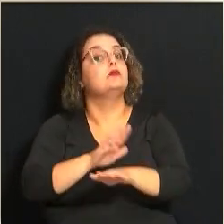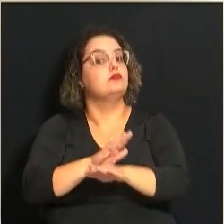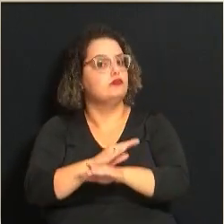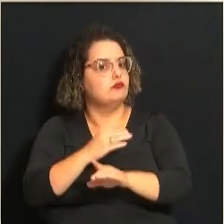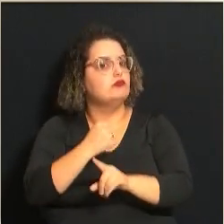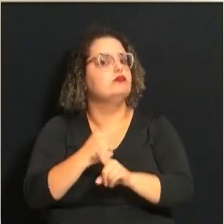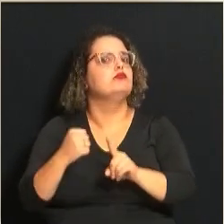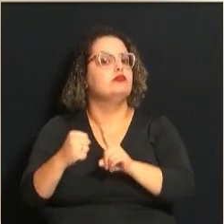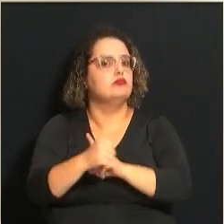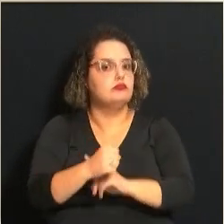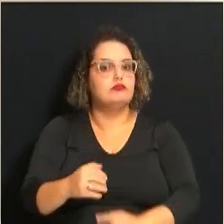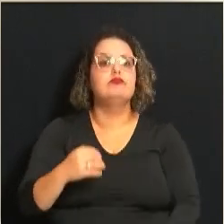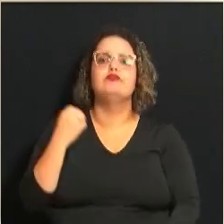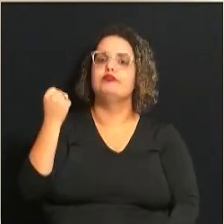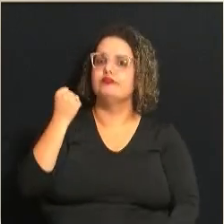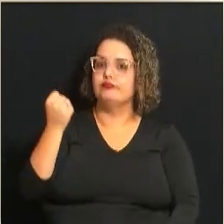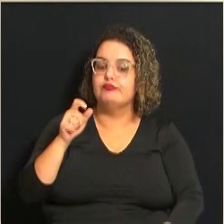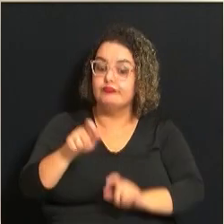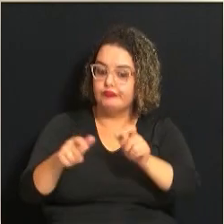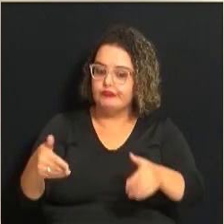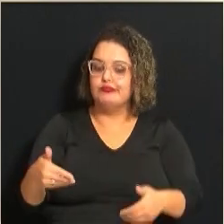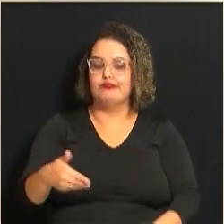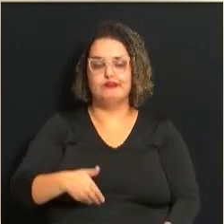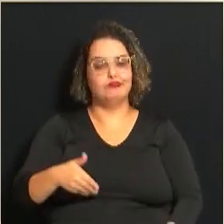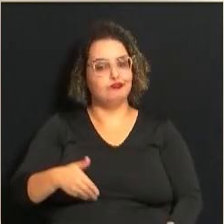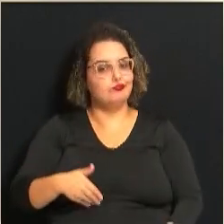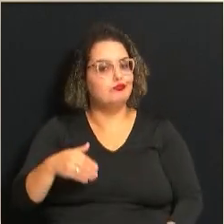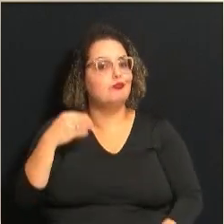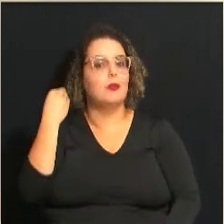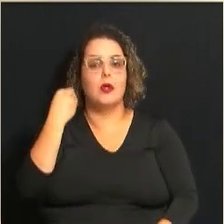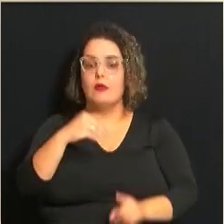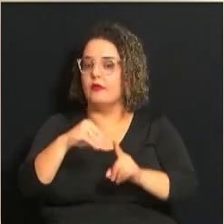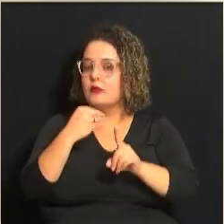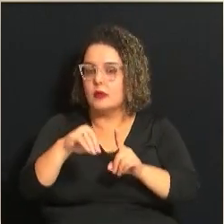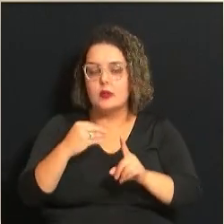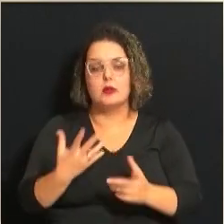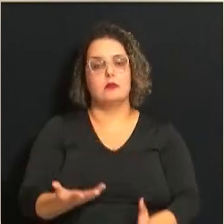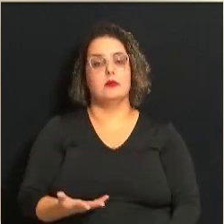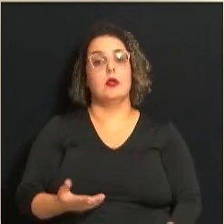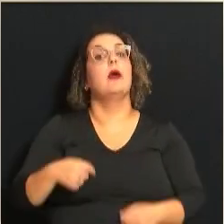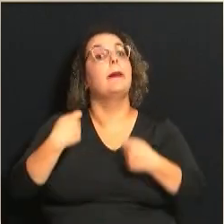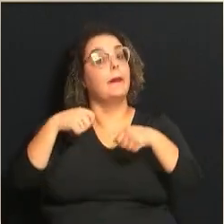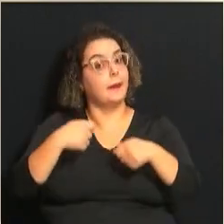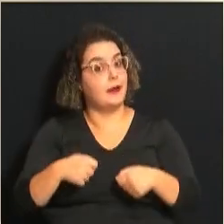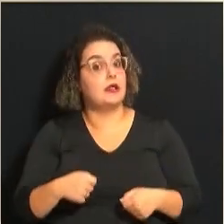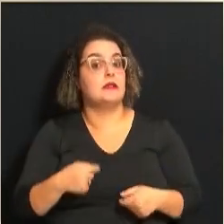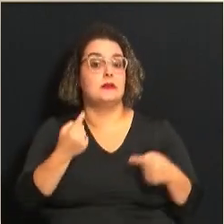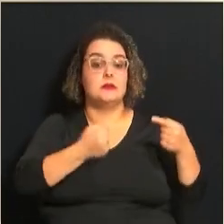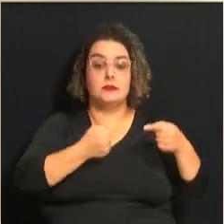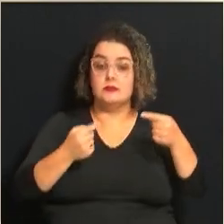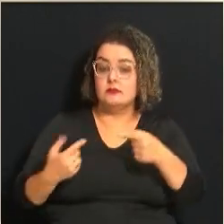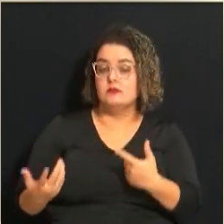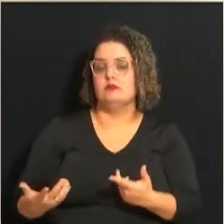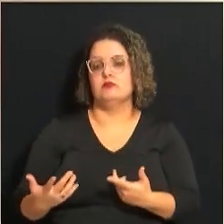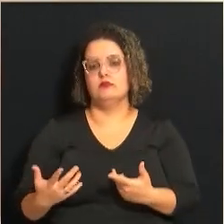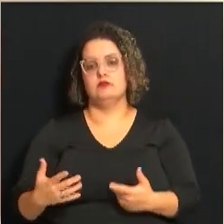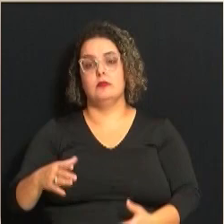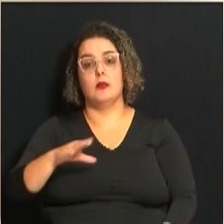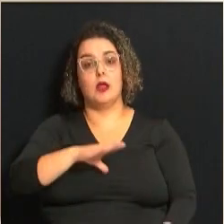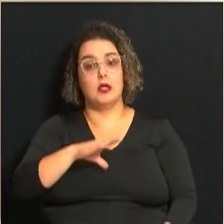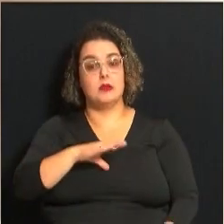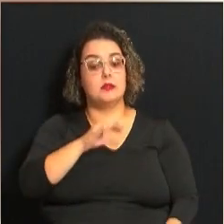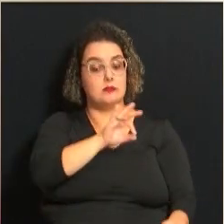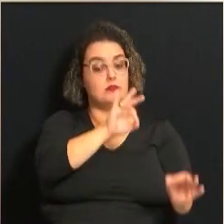gente passando fome, tem muita gente em situação de vulnerabilidade e a gente precisa discutir. A cidade acompanhou que